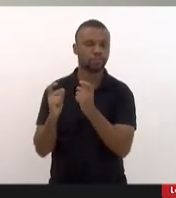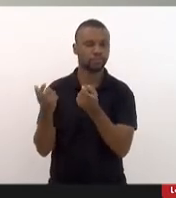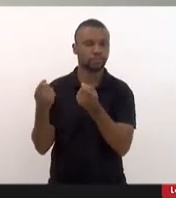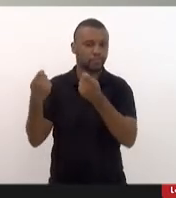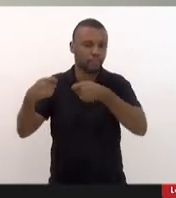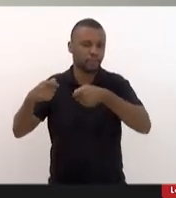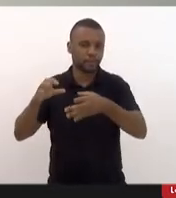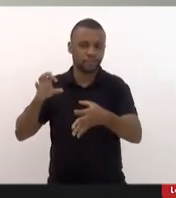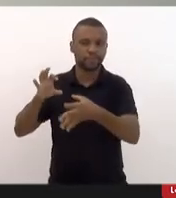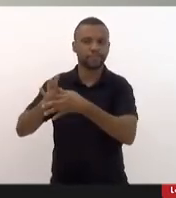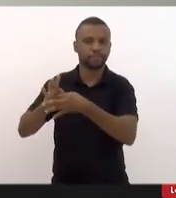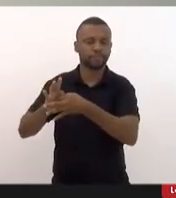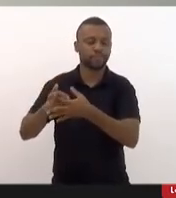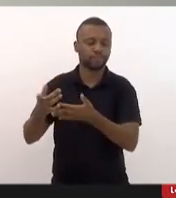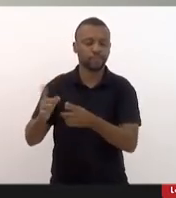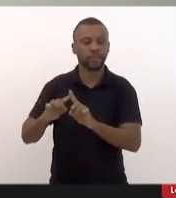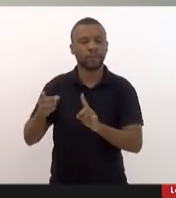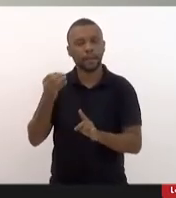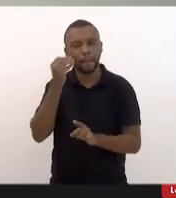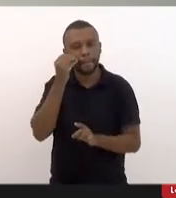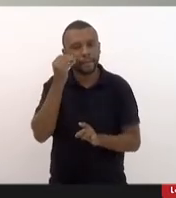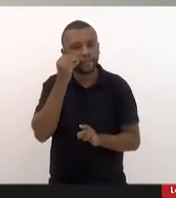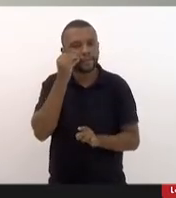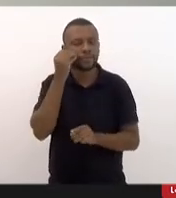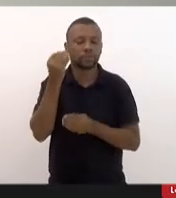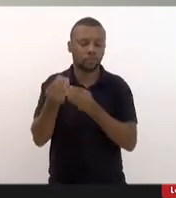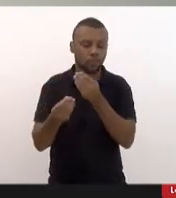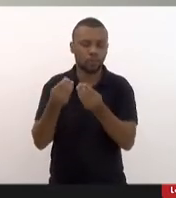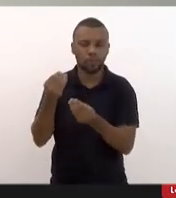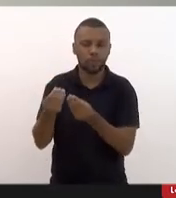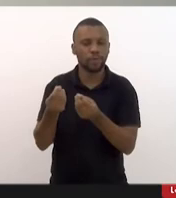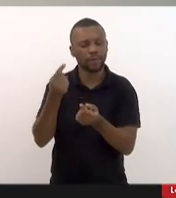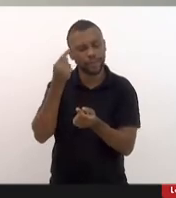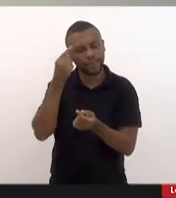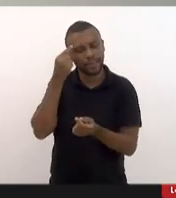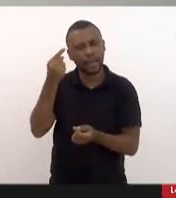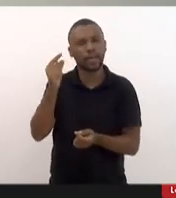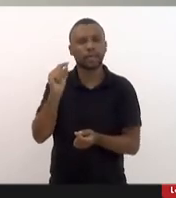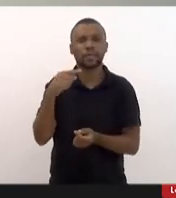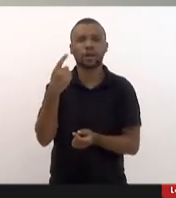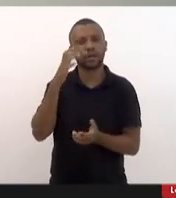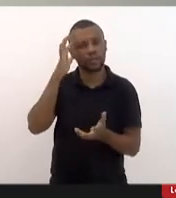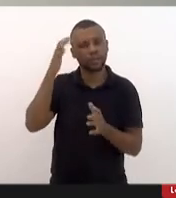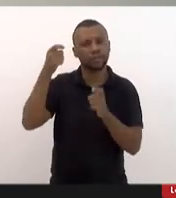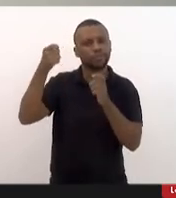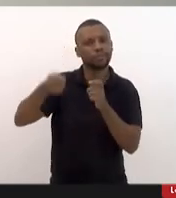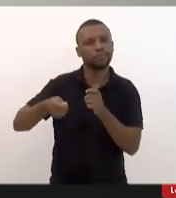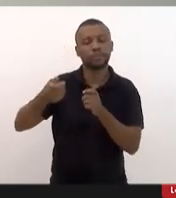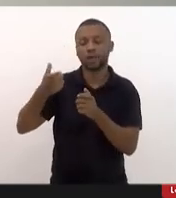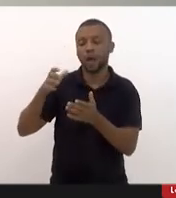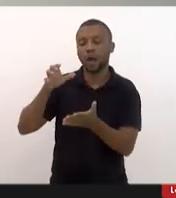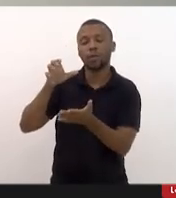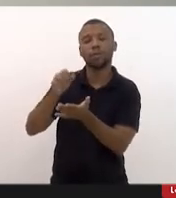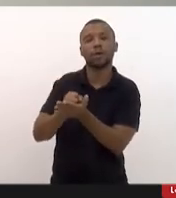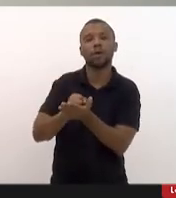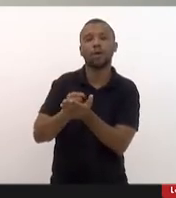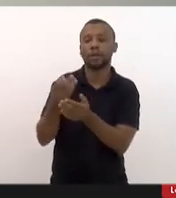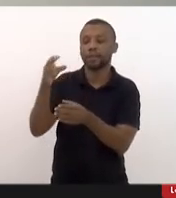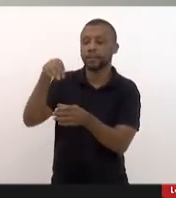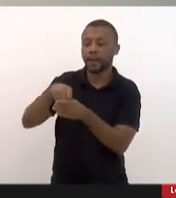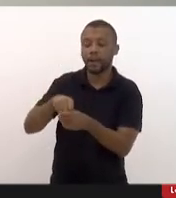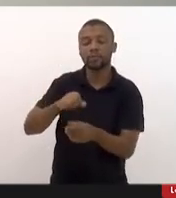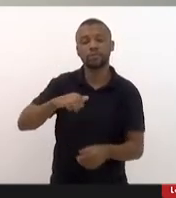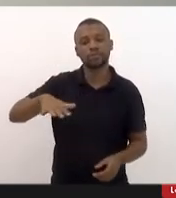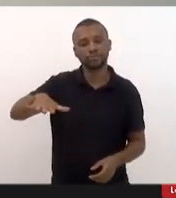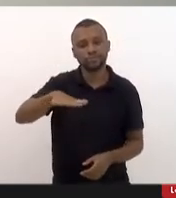lembrar que no PEDUI também está previsto uma ideia que nós defendemos, que é de ocupação mista do território, né? Então, quando a